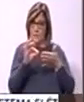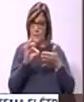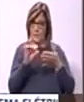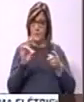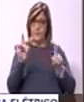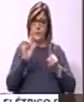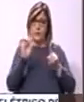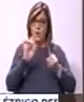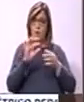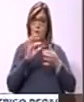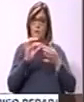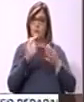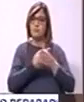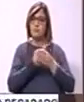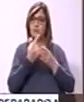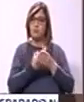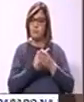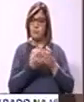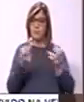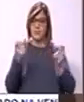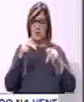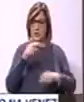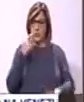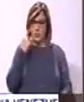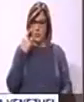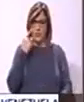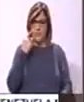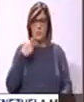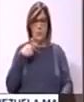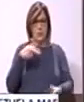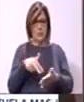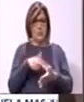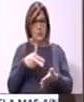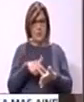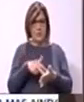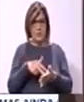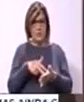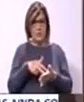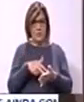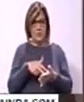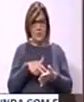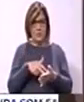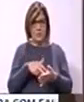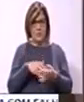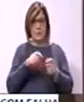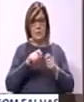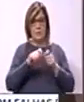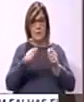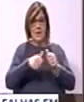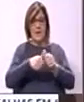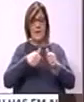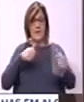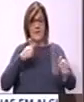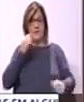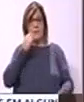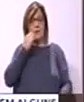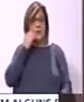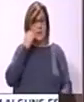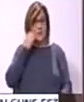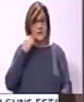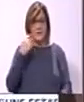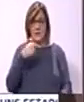não é um caso isolado que me chega ao conhecimento. Eu espero que, à medida que nos afastamos da crise,